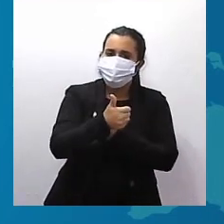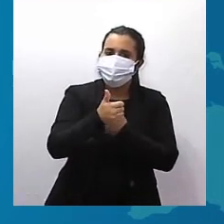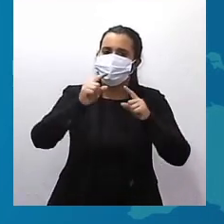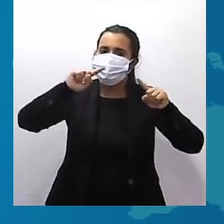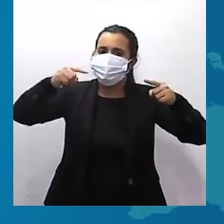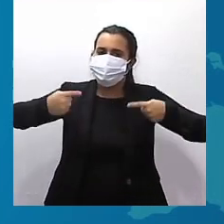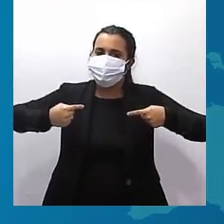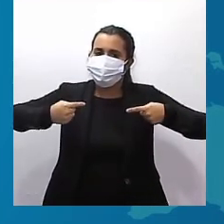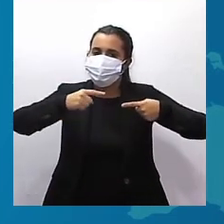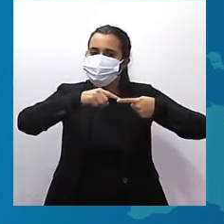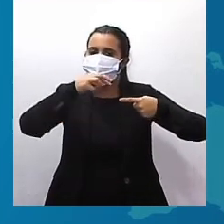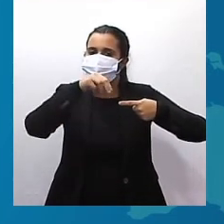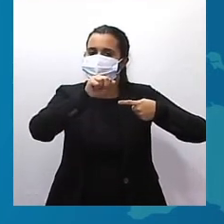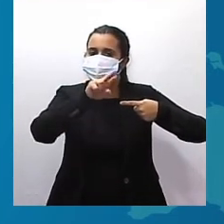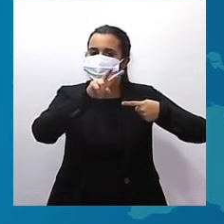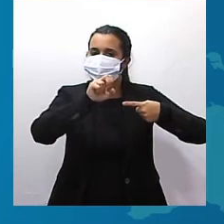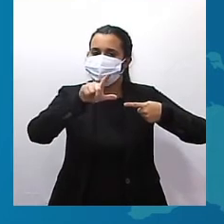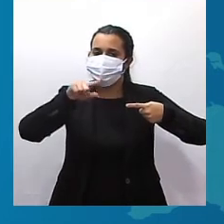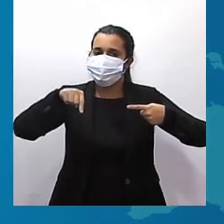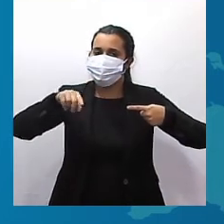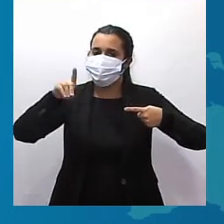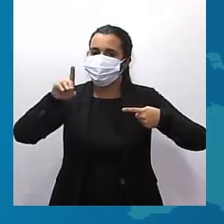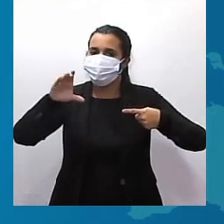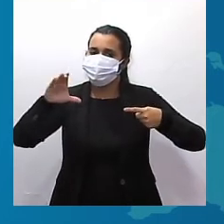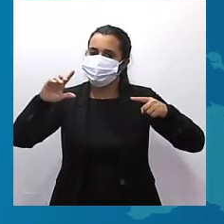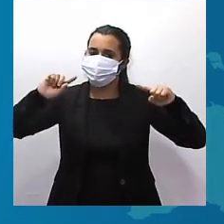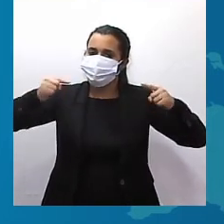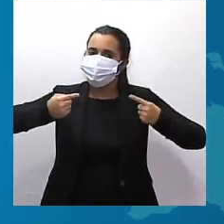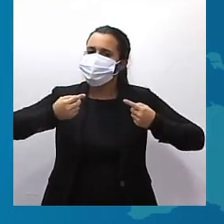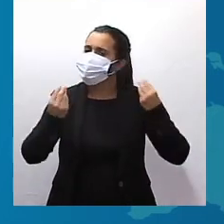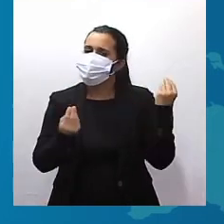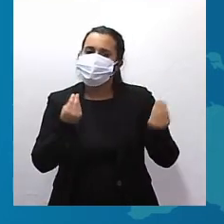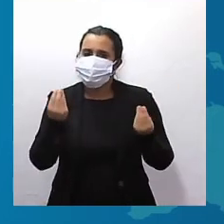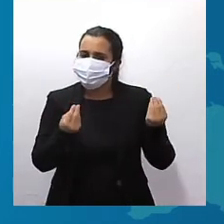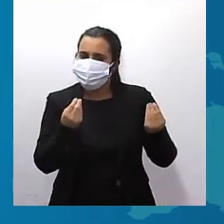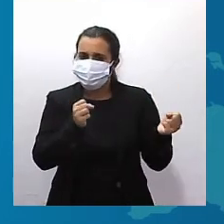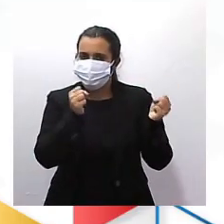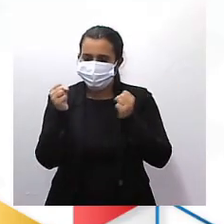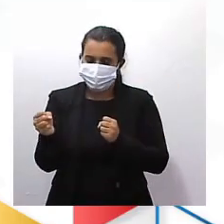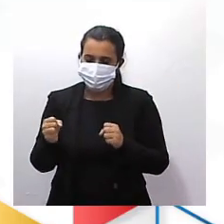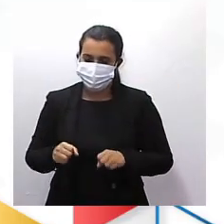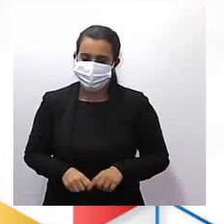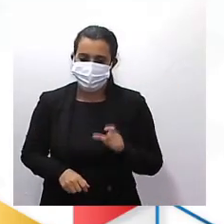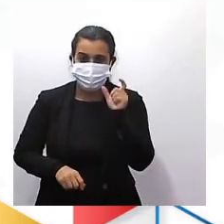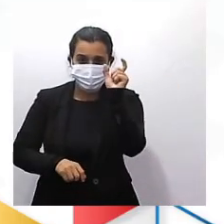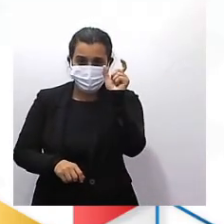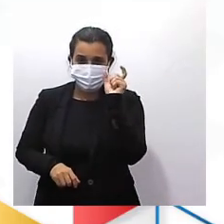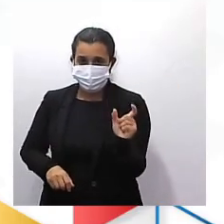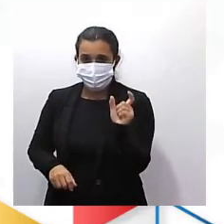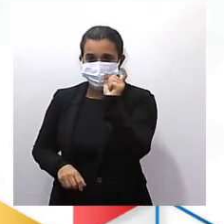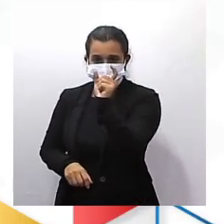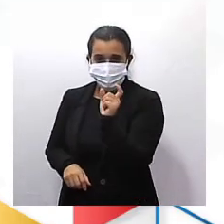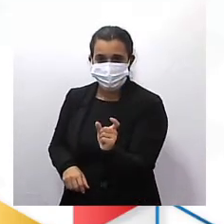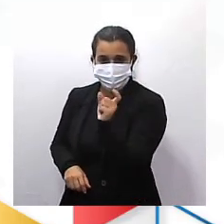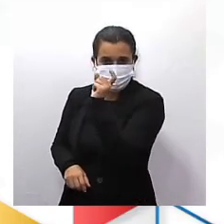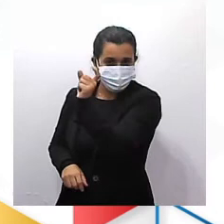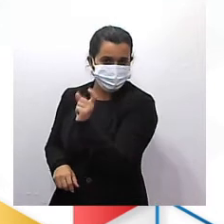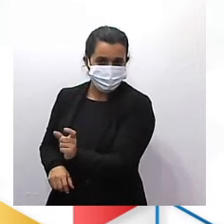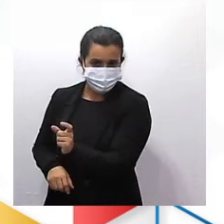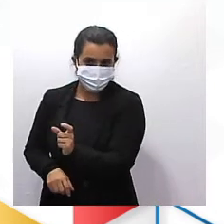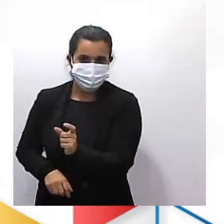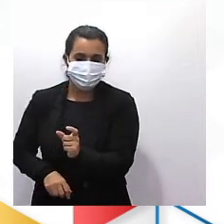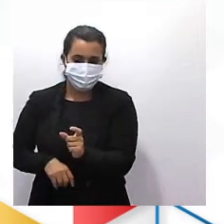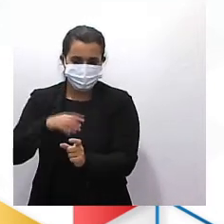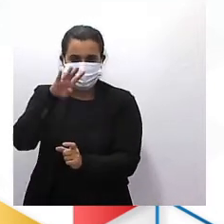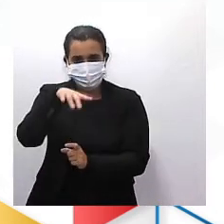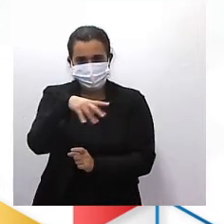versus DC? Então, a gente vai testar. Essas são as palavras que eu trouxe para a gente começar a ilustrar os